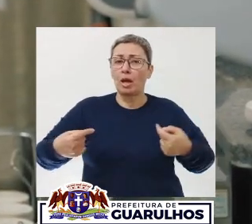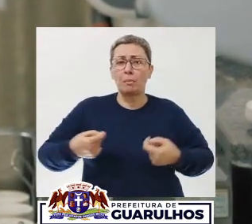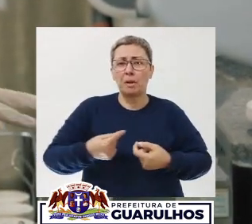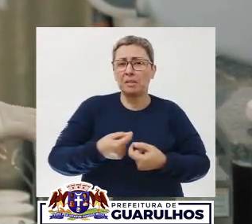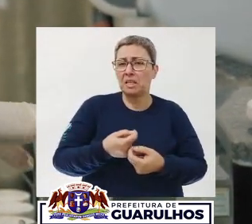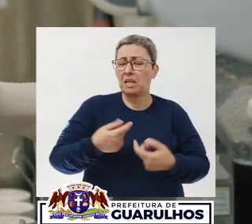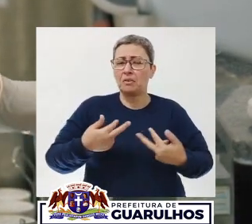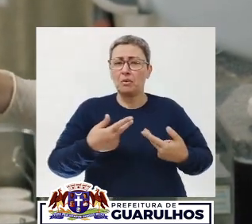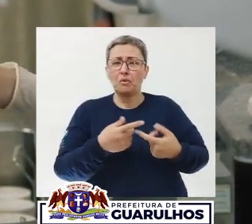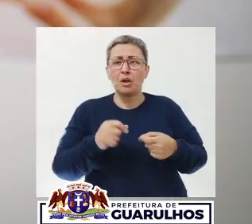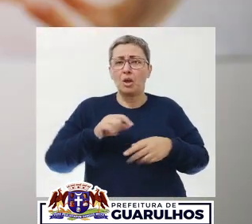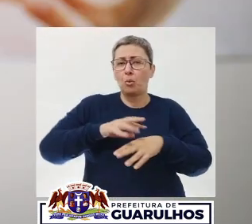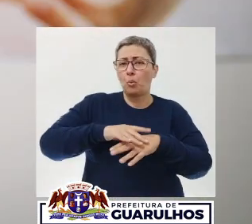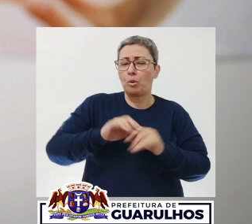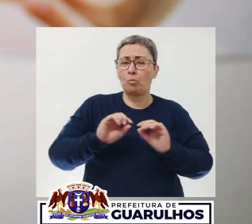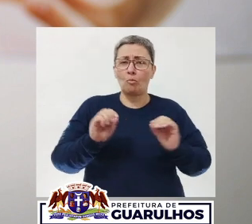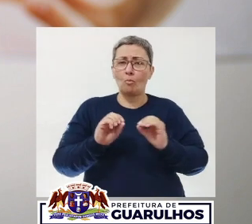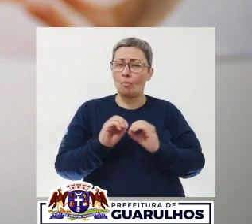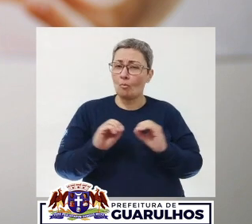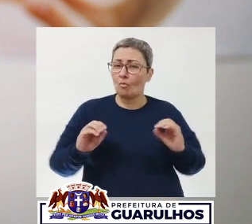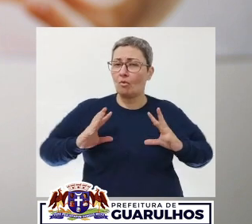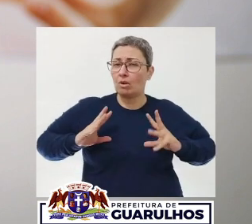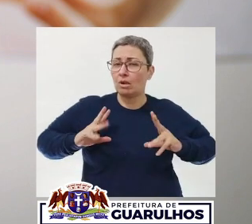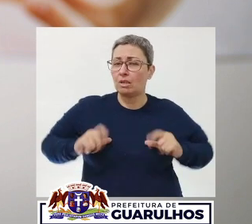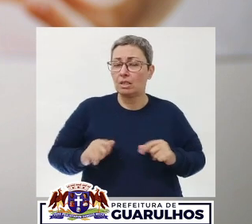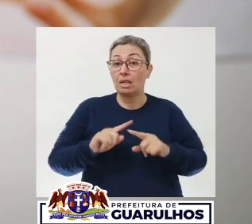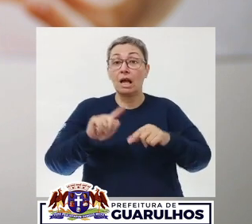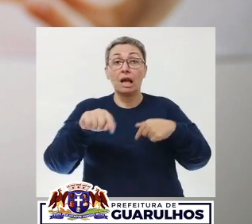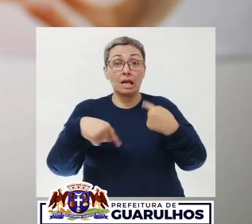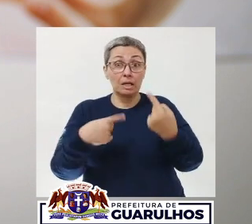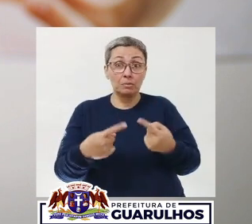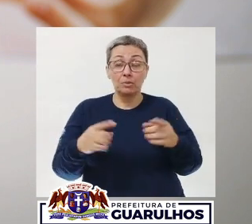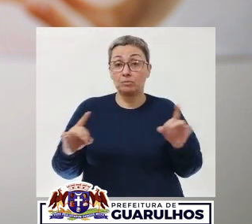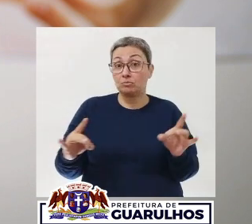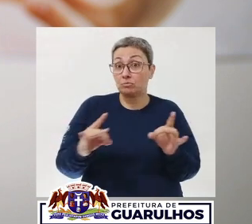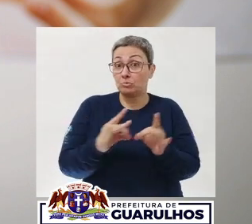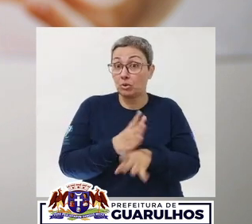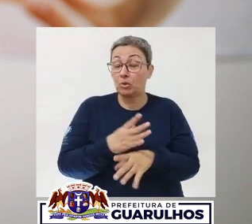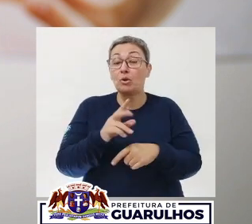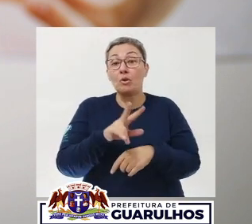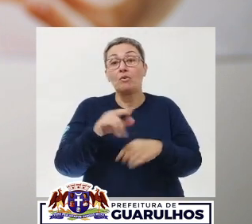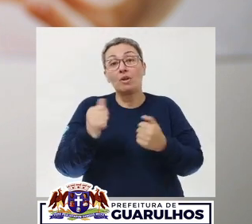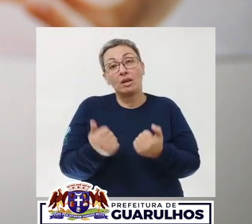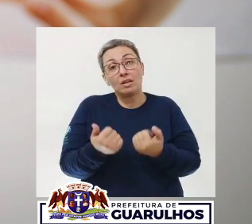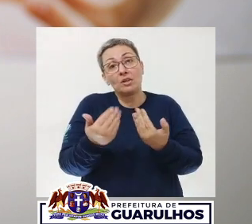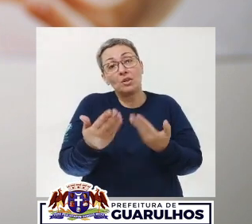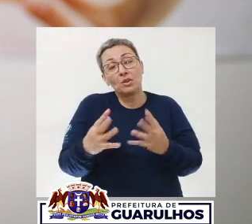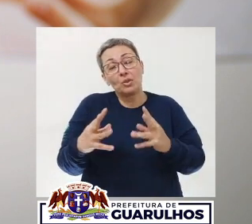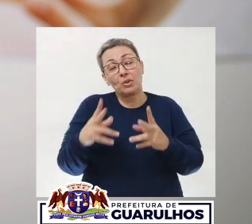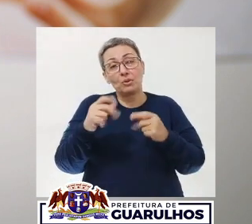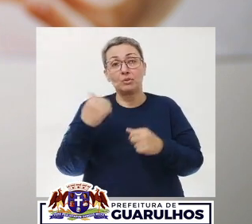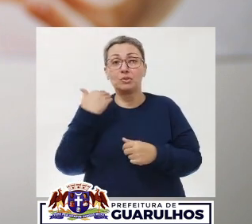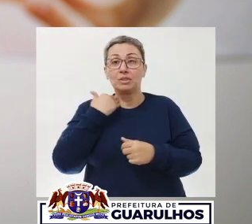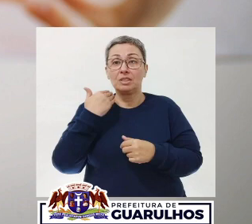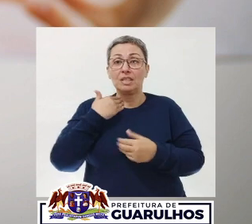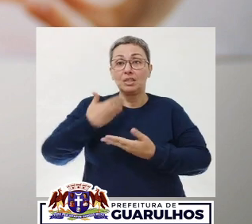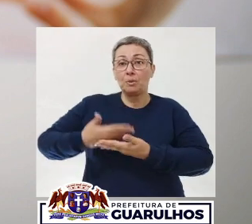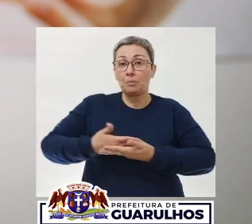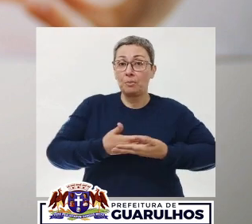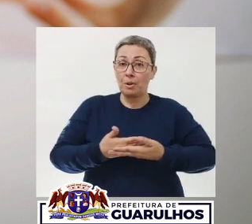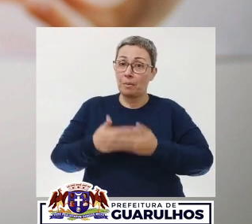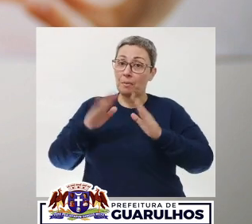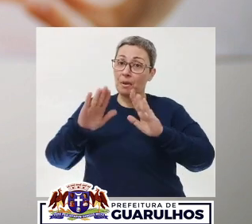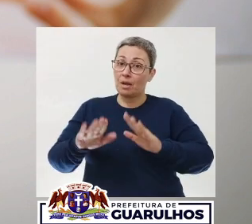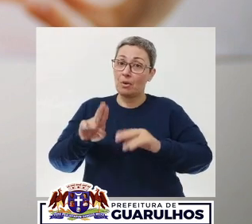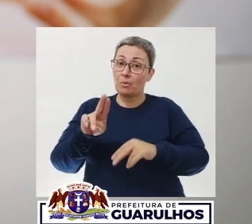qualquer micro-organismo patogênico que pode estar presente nesse leite. E aí então, após esse processo, nós oferecemos todo esse leite